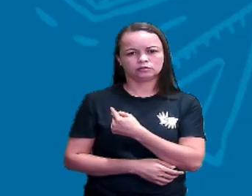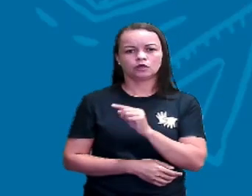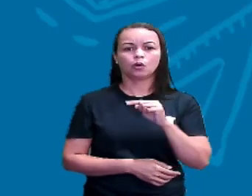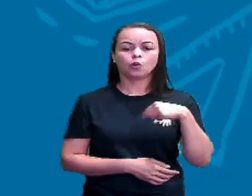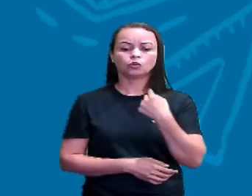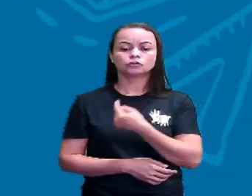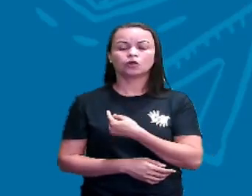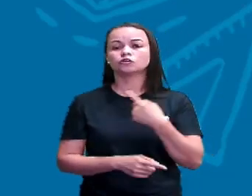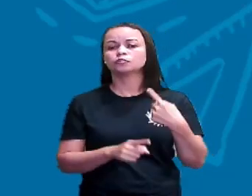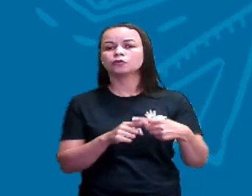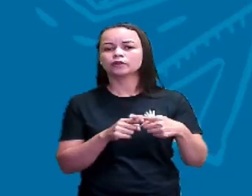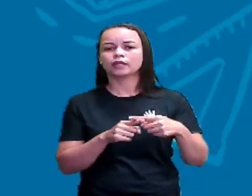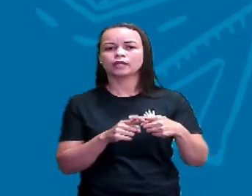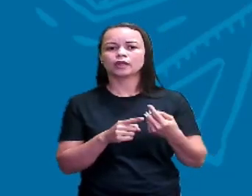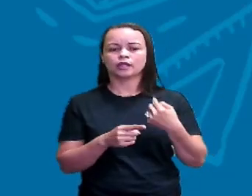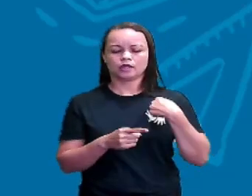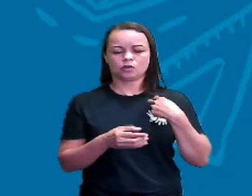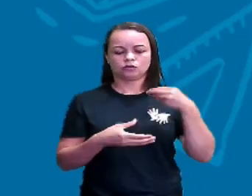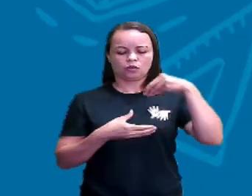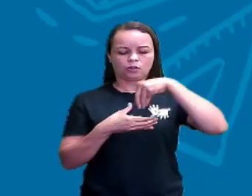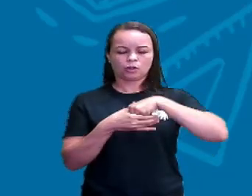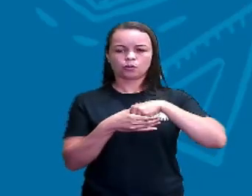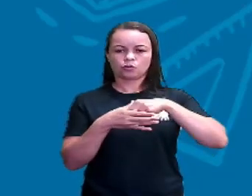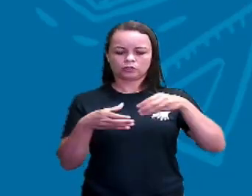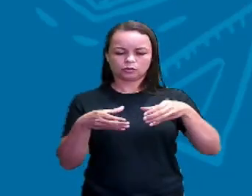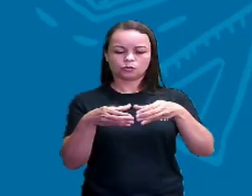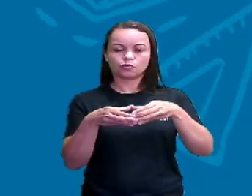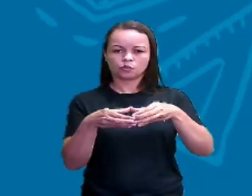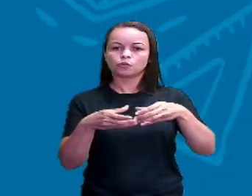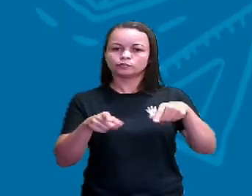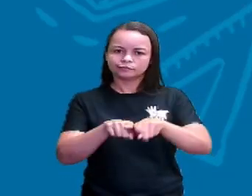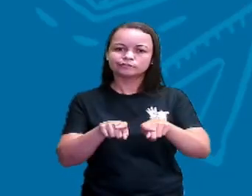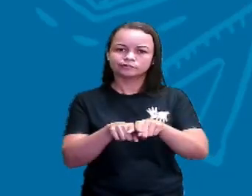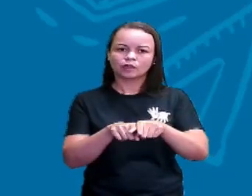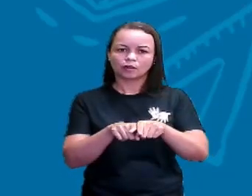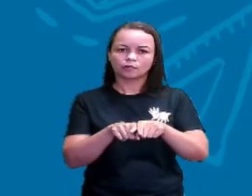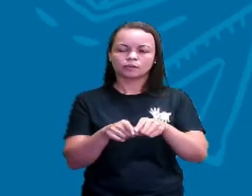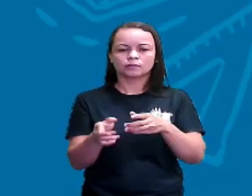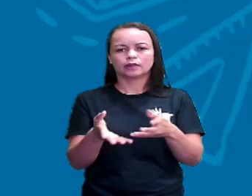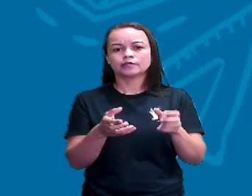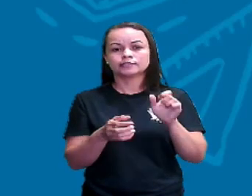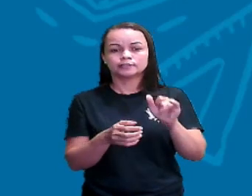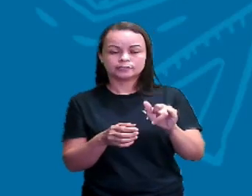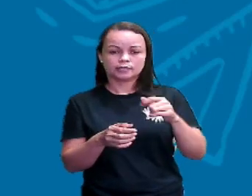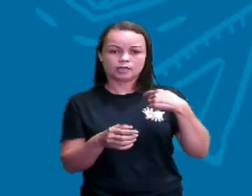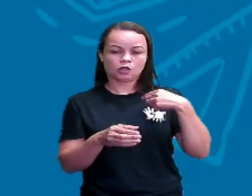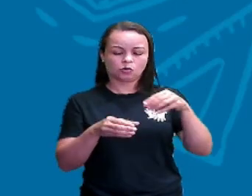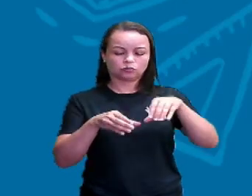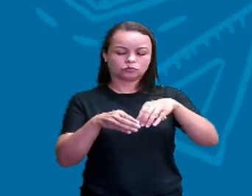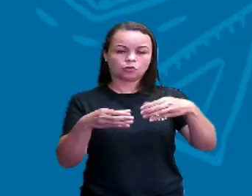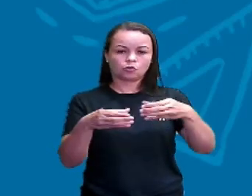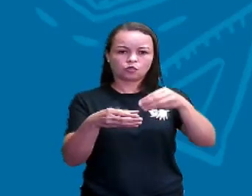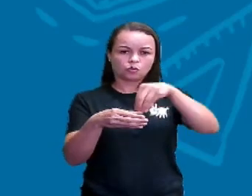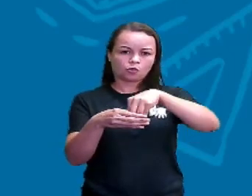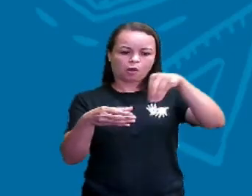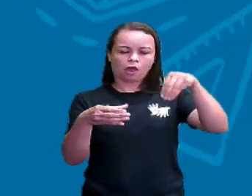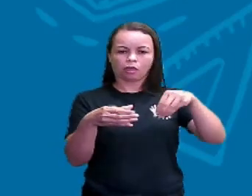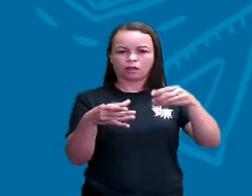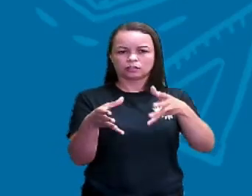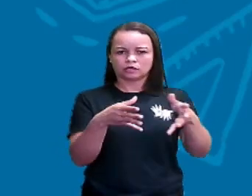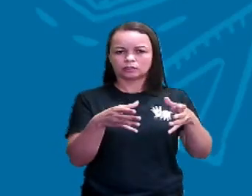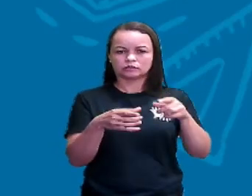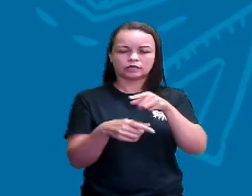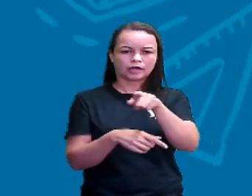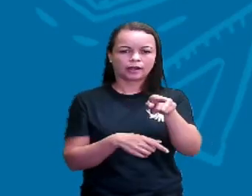nós? Porque eu também estou incluída nesse grupo. Se eu não estivesse incluída nesse grupo, ellos,